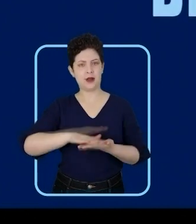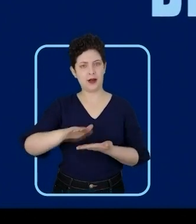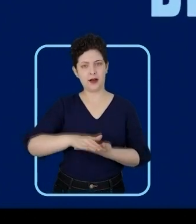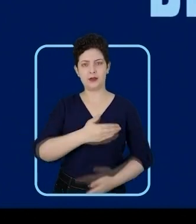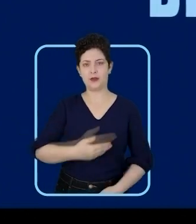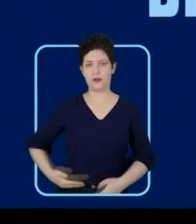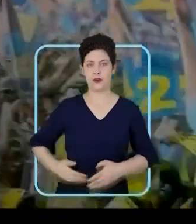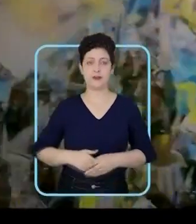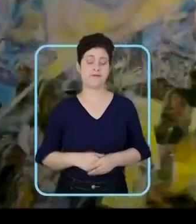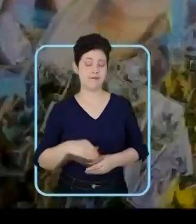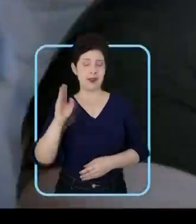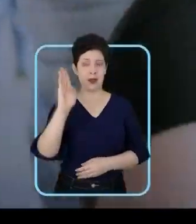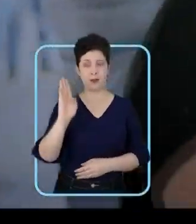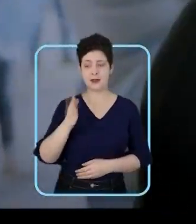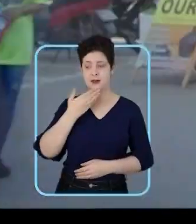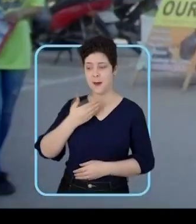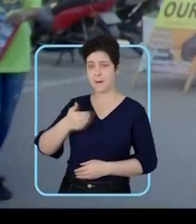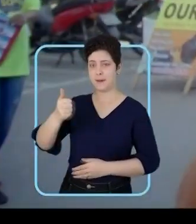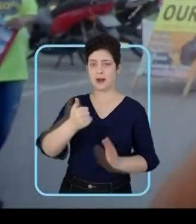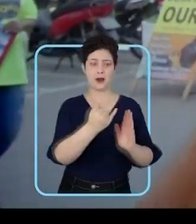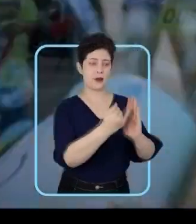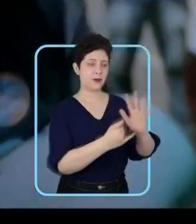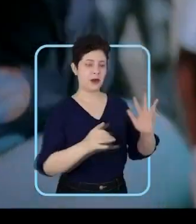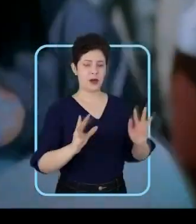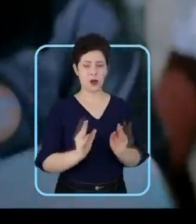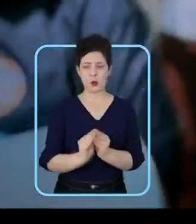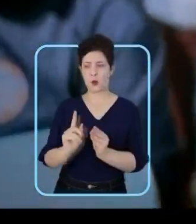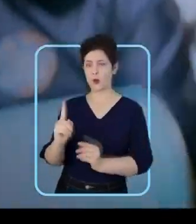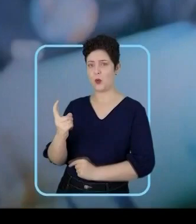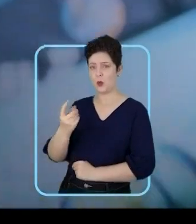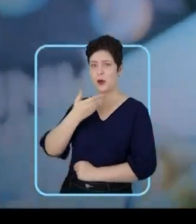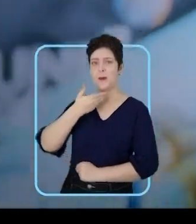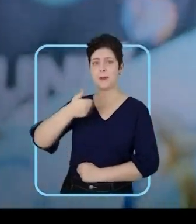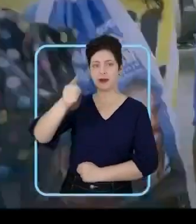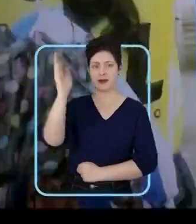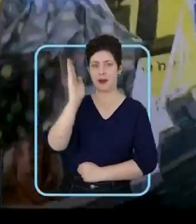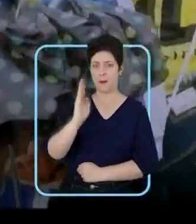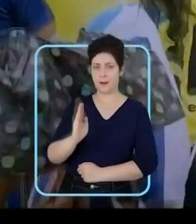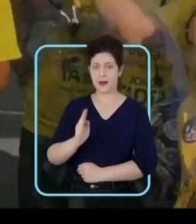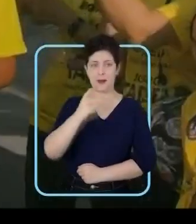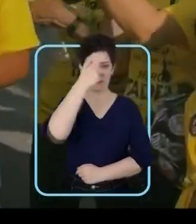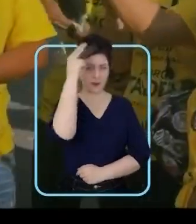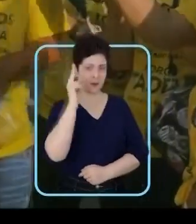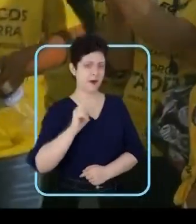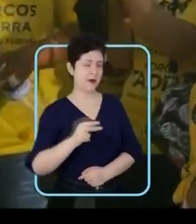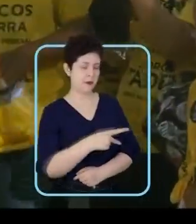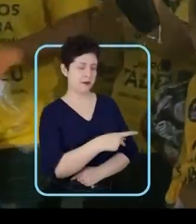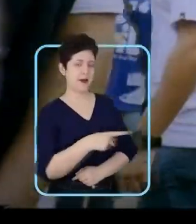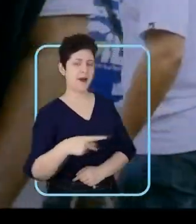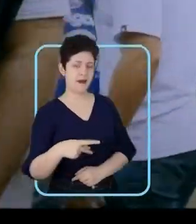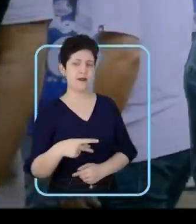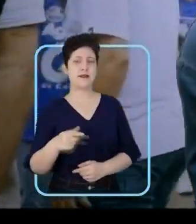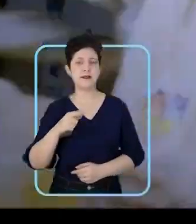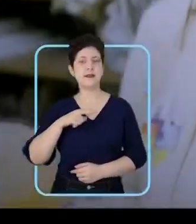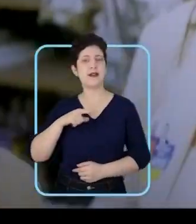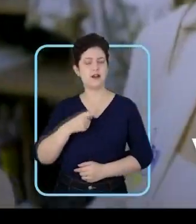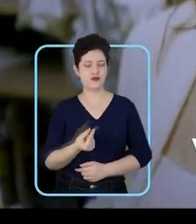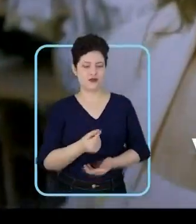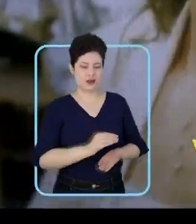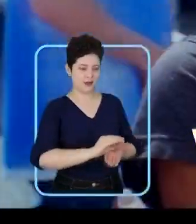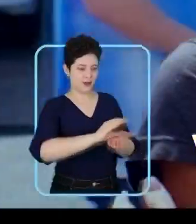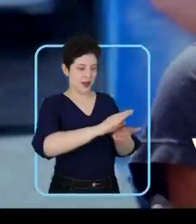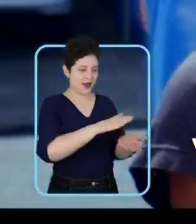e todos os gastos do governo. Soraya é um imposto pro Brasil ficar melhor. Com Soraya,